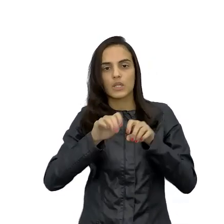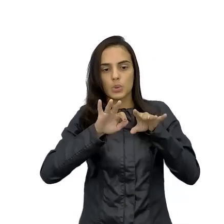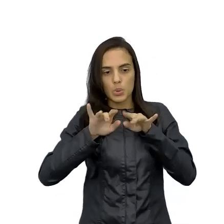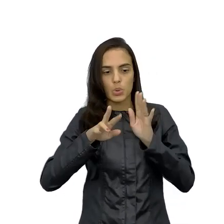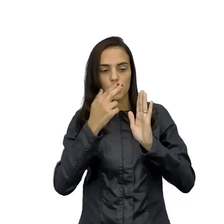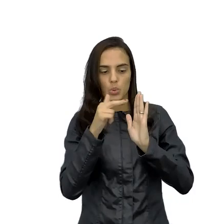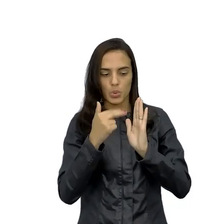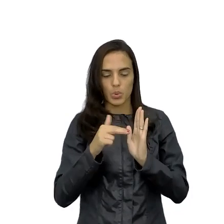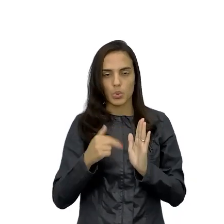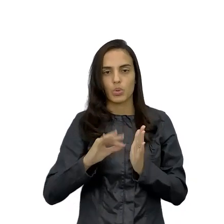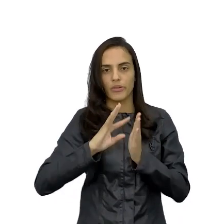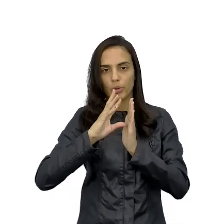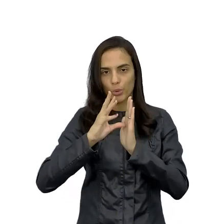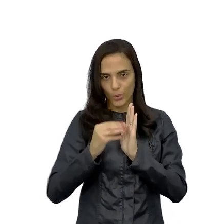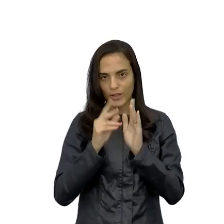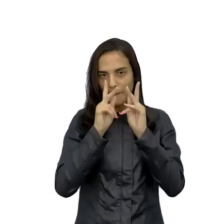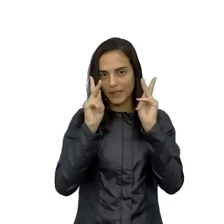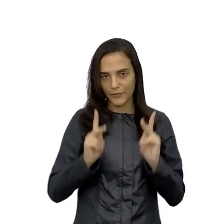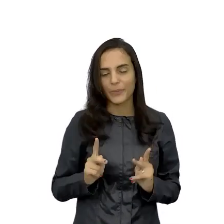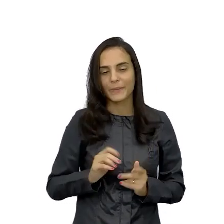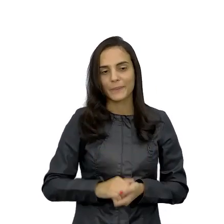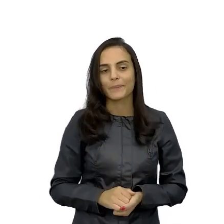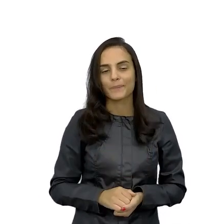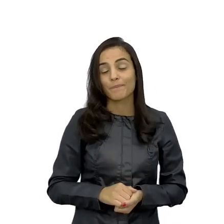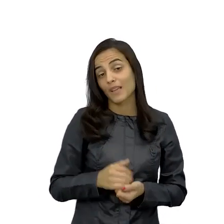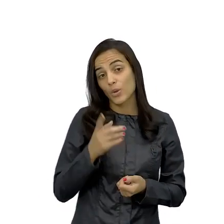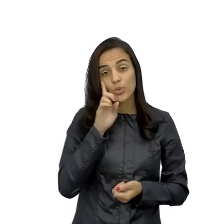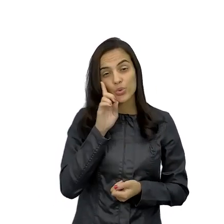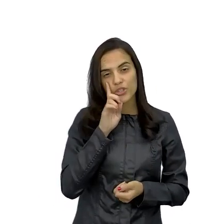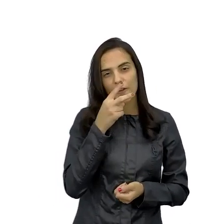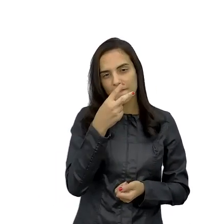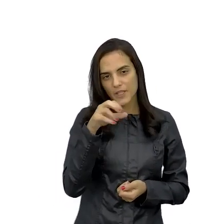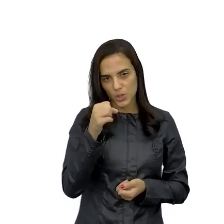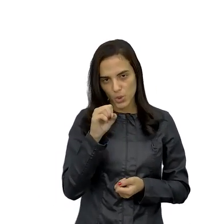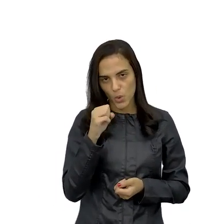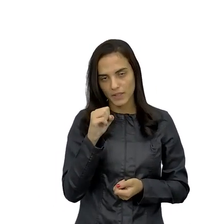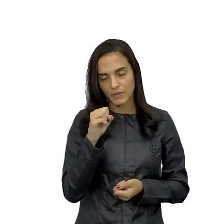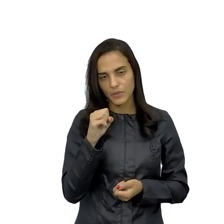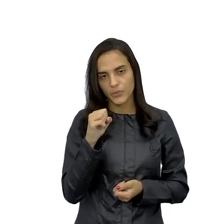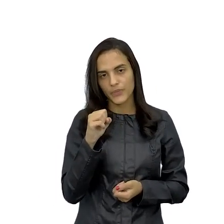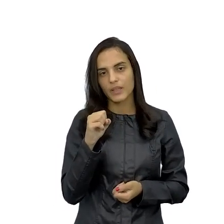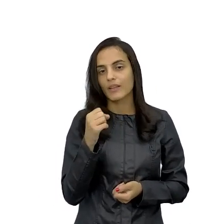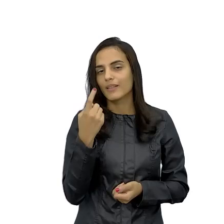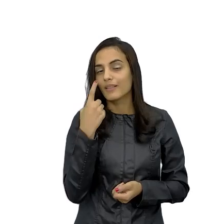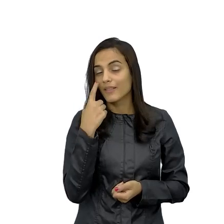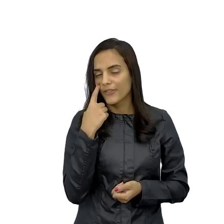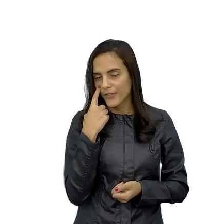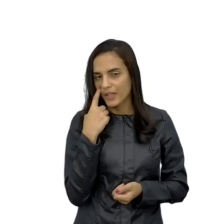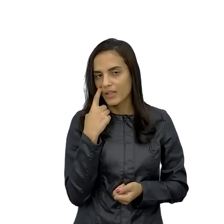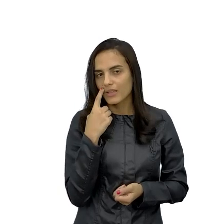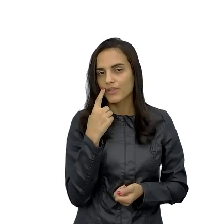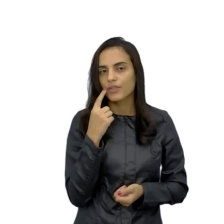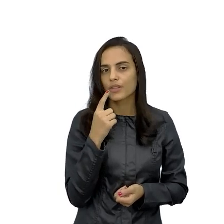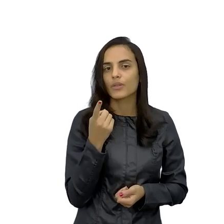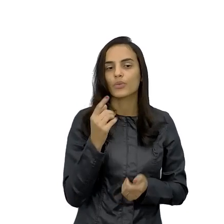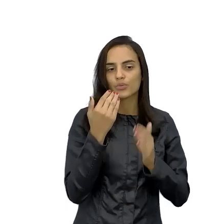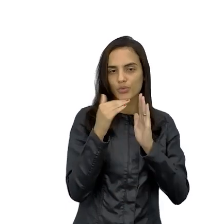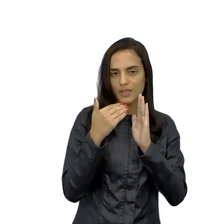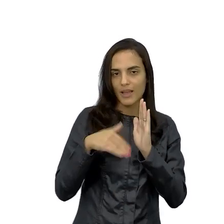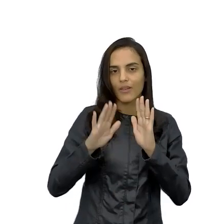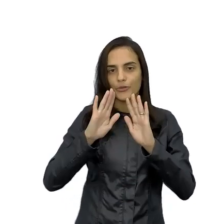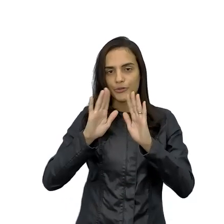digitalização lá na plataforma, e a partir do dia 28, está previsto que esses dados já